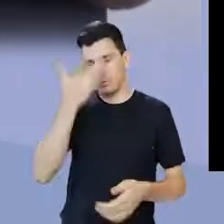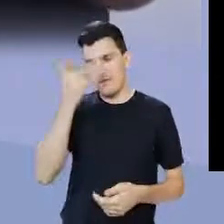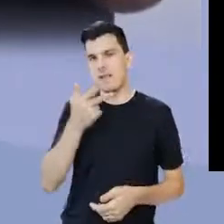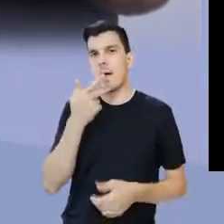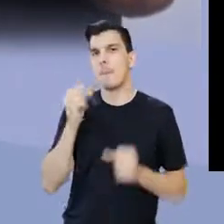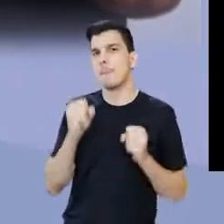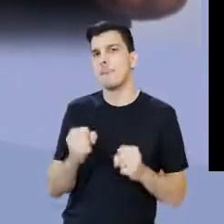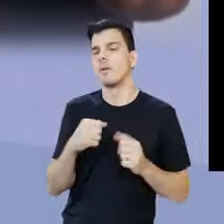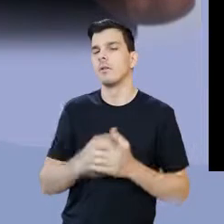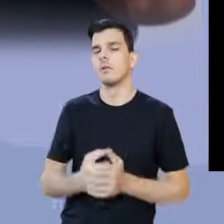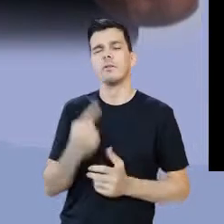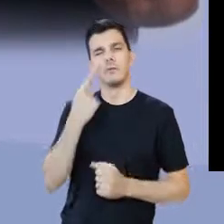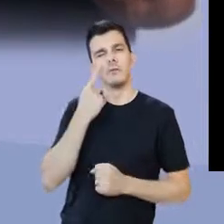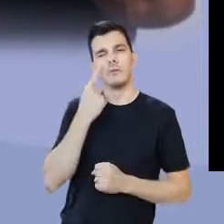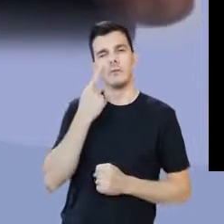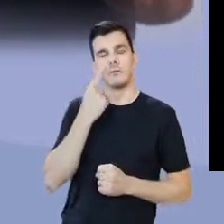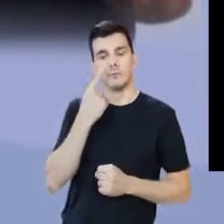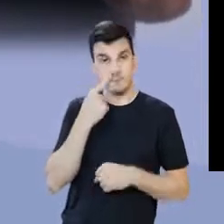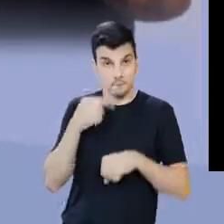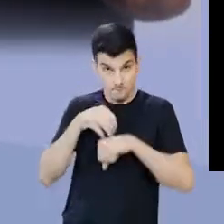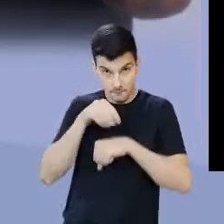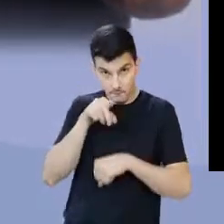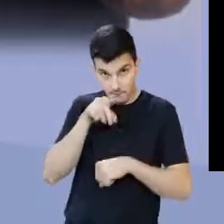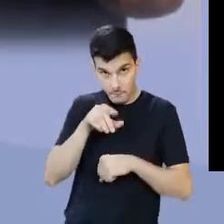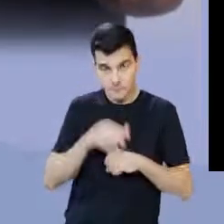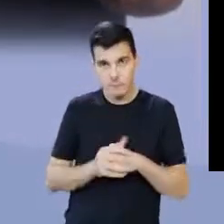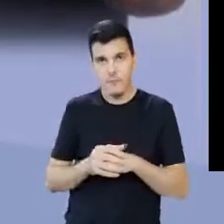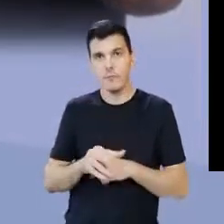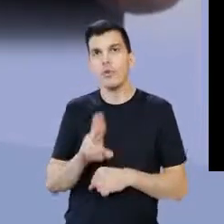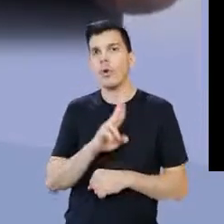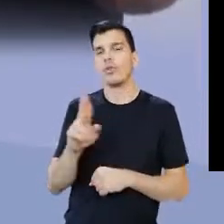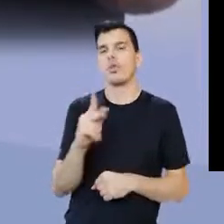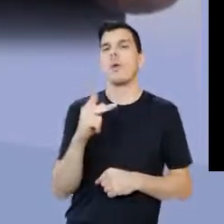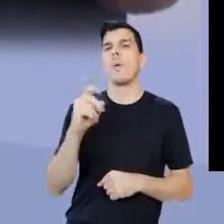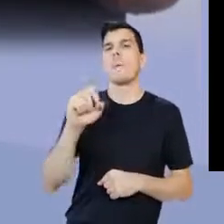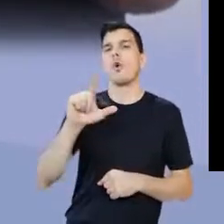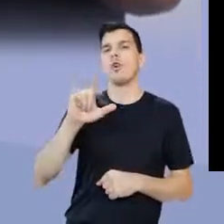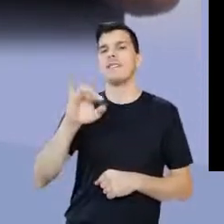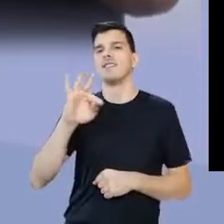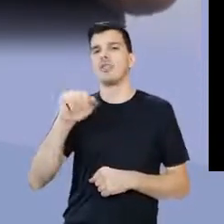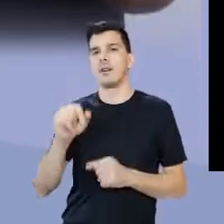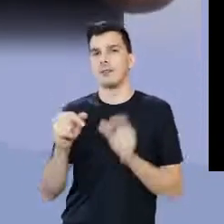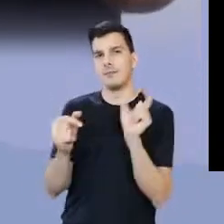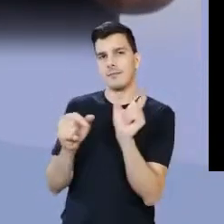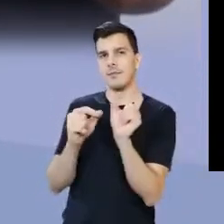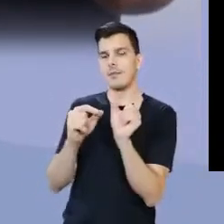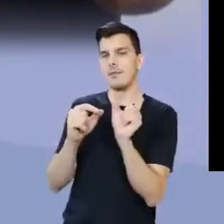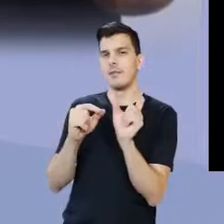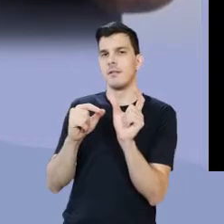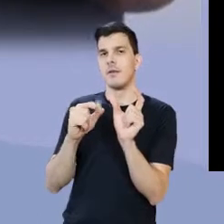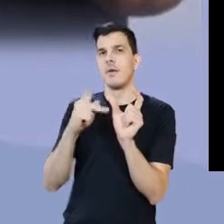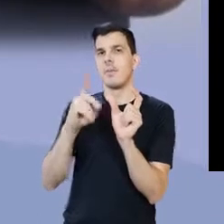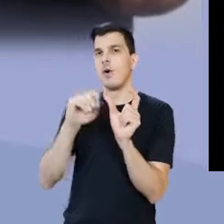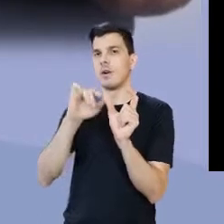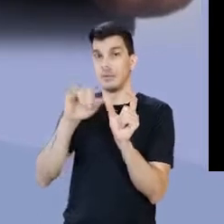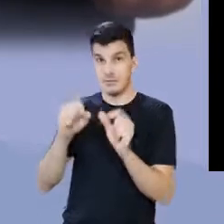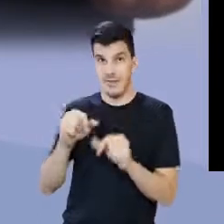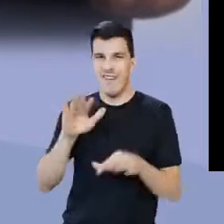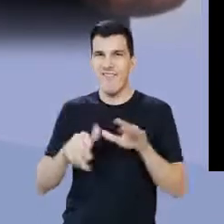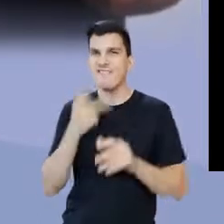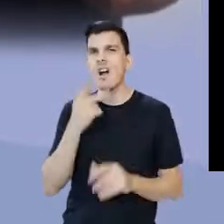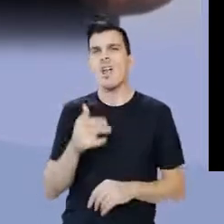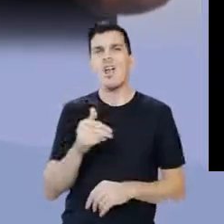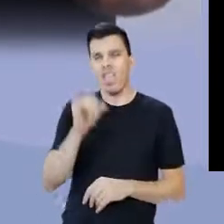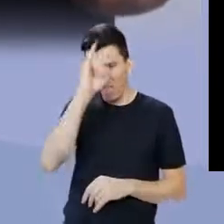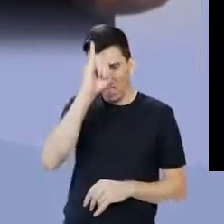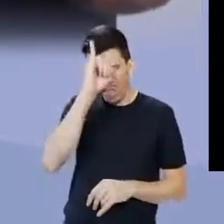E aí, meu aluno, vale a pena eu também comentar uma coisa com você. O nome política vem de polis. A palavra idiota, que você às vezes xinga alguém